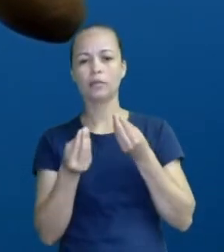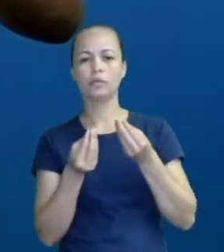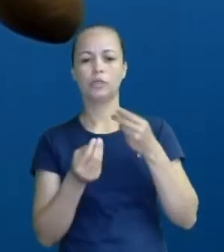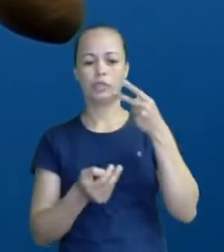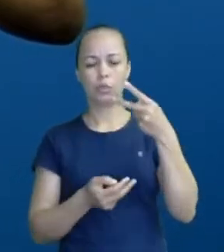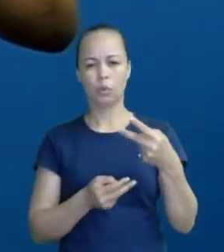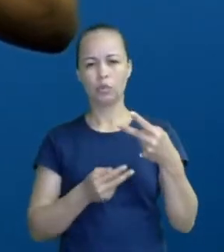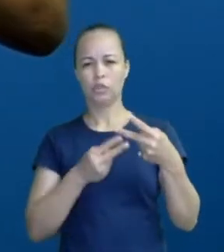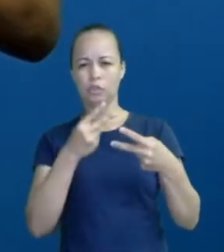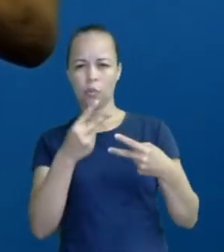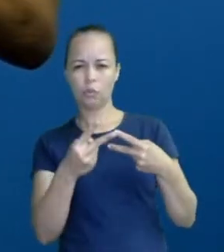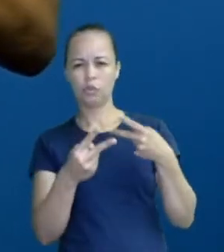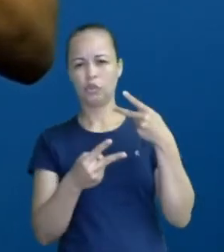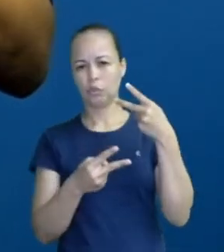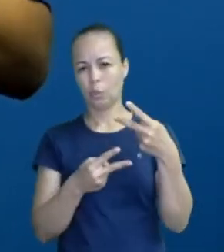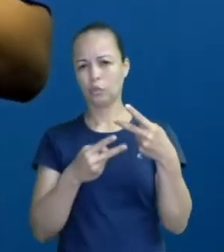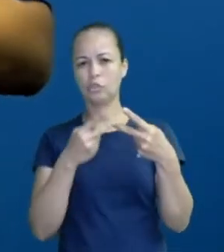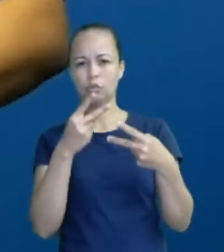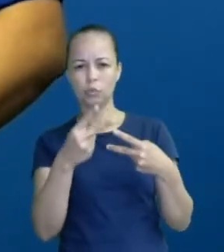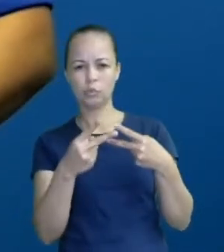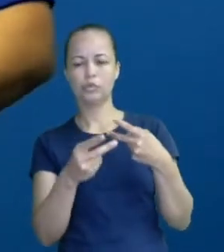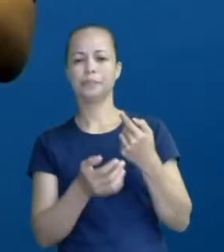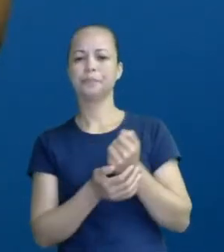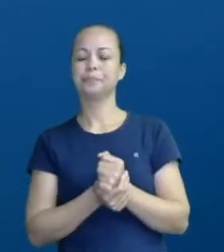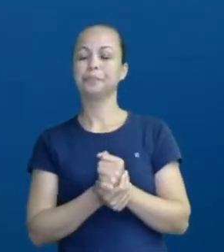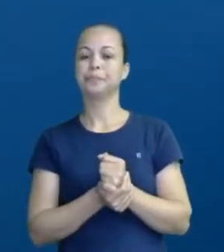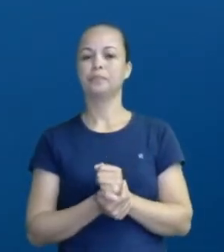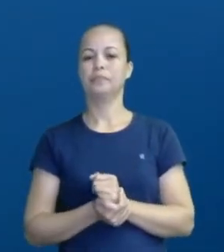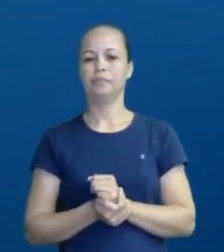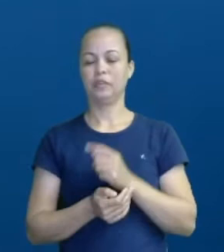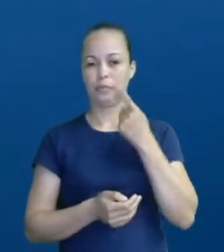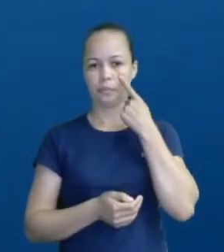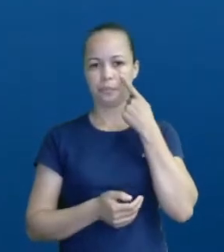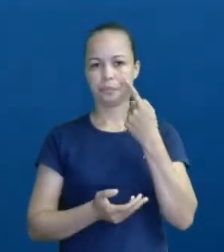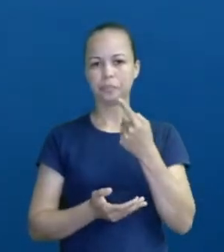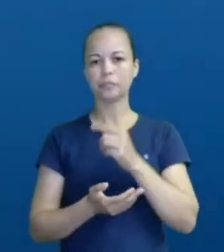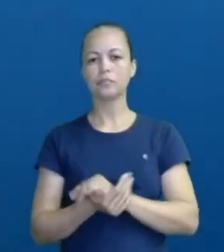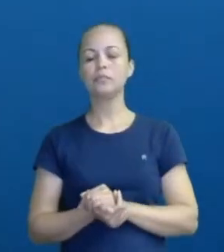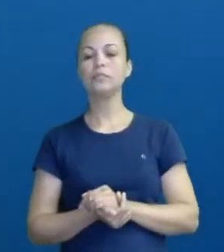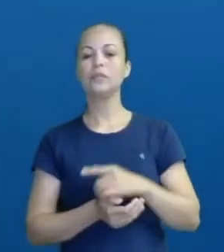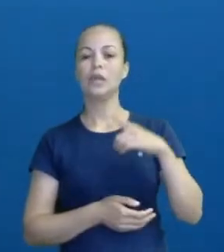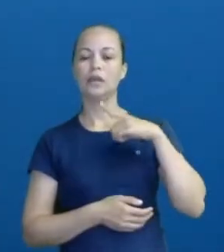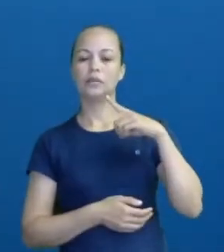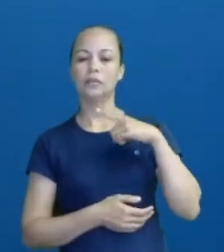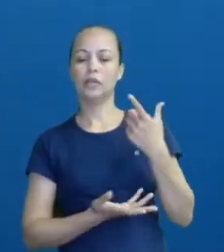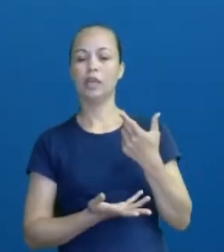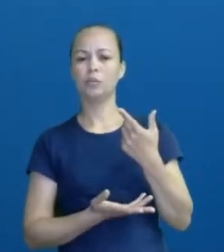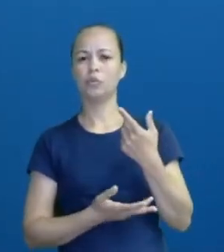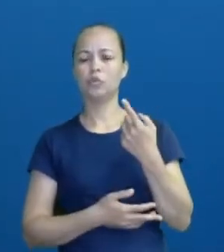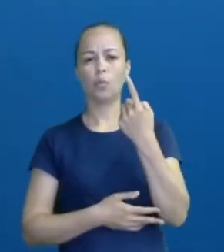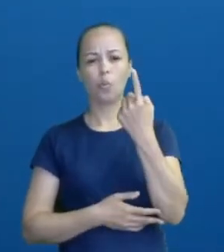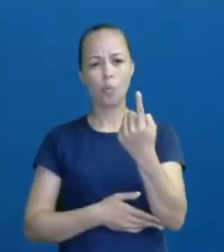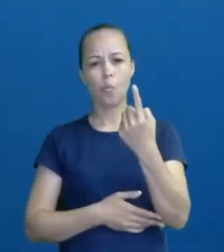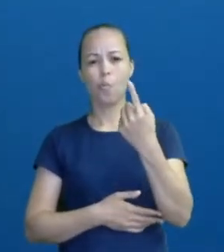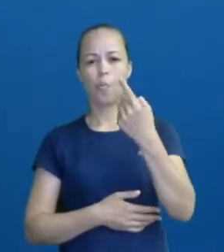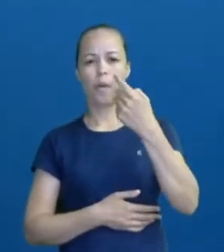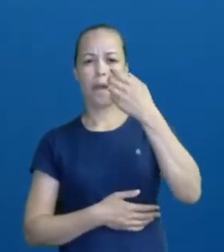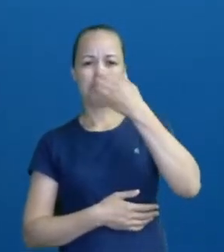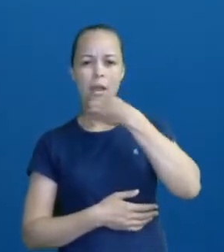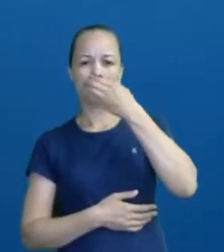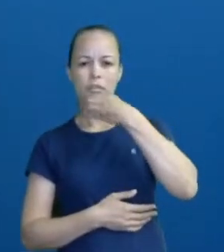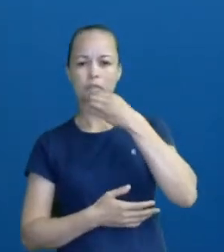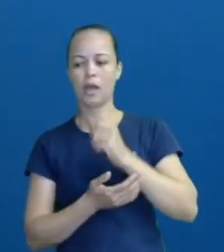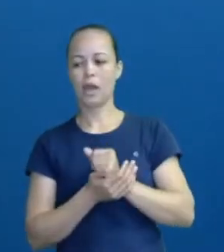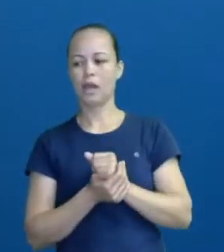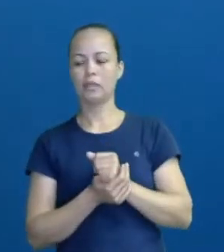2 em 2, tá? De 2 em 2 maçãs. Vamos lá. Nós já temos uma maçã. Vou apertar aqui